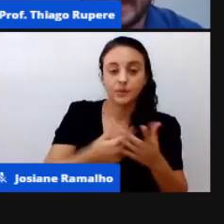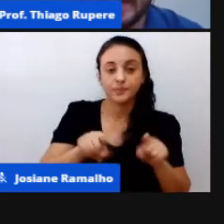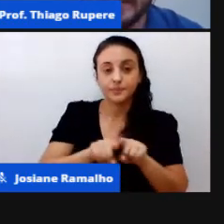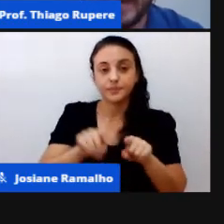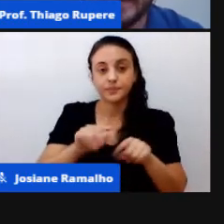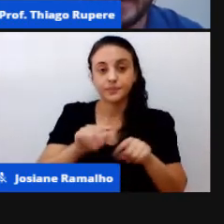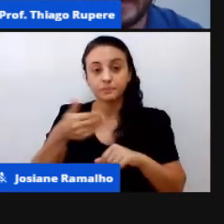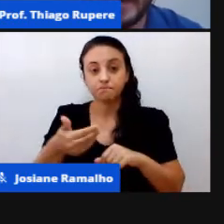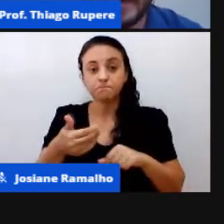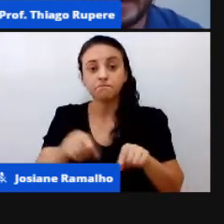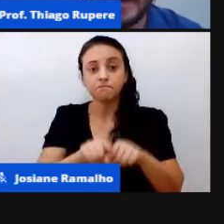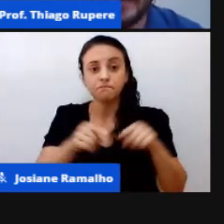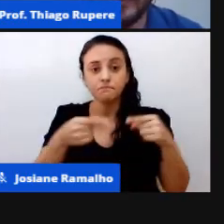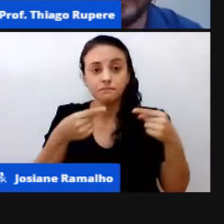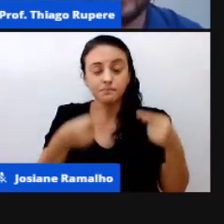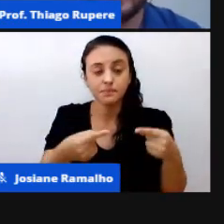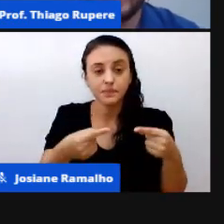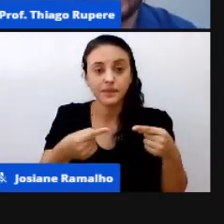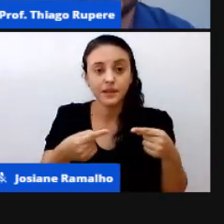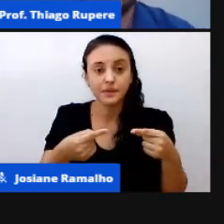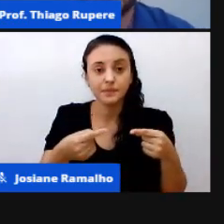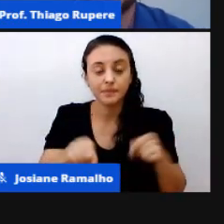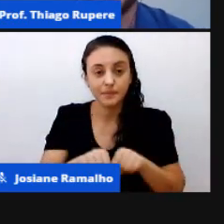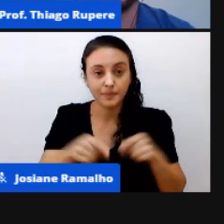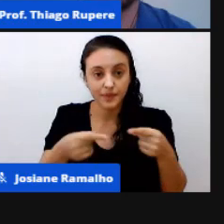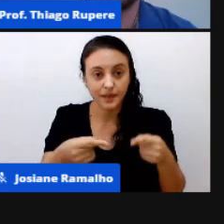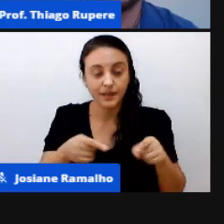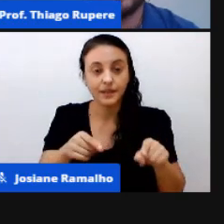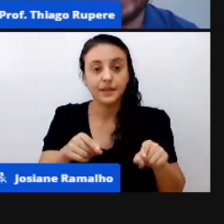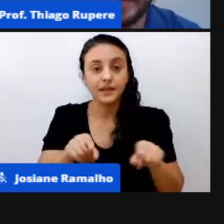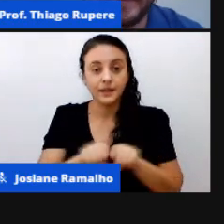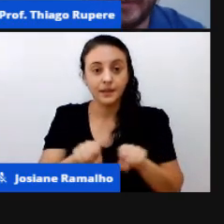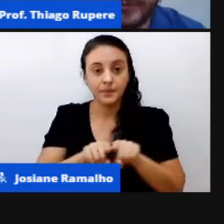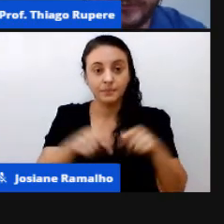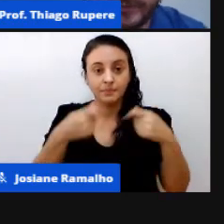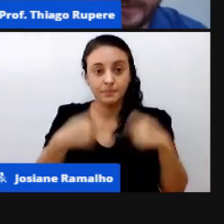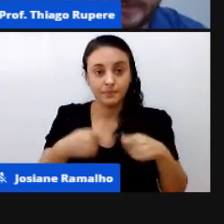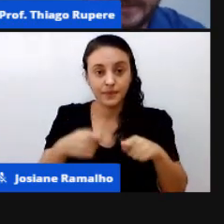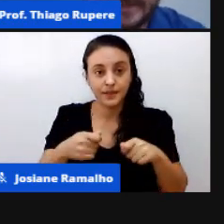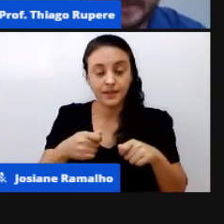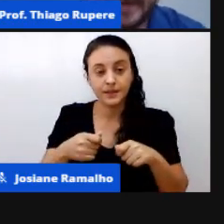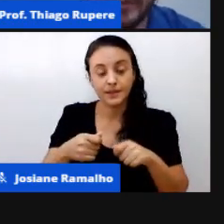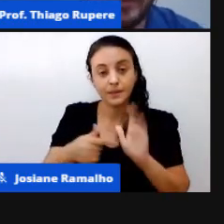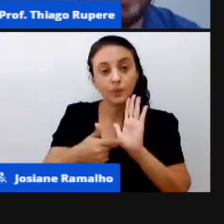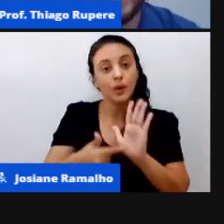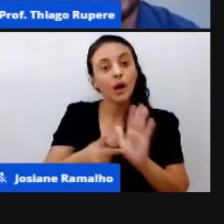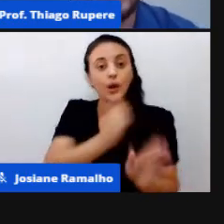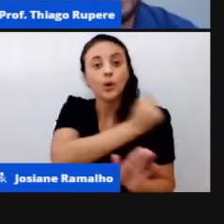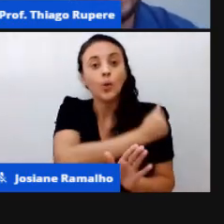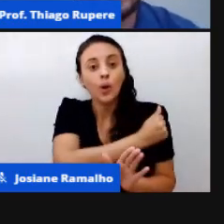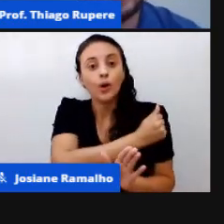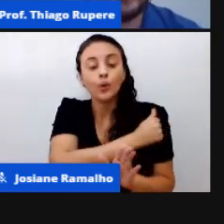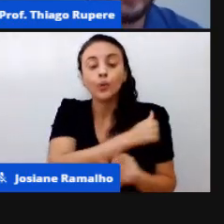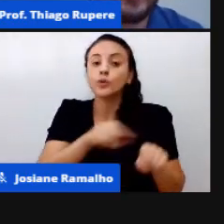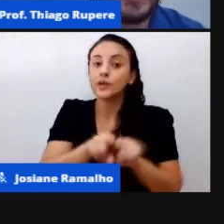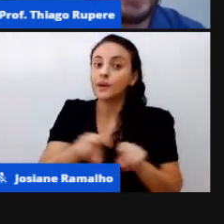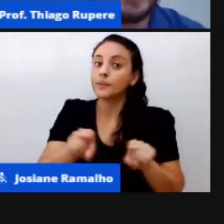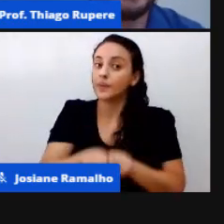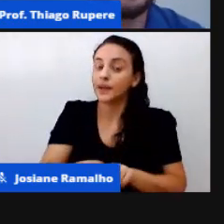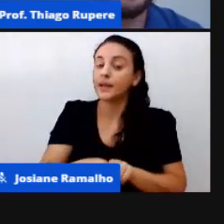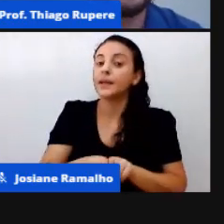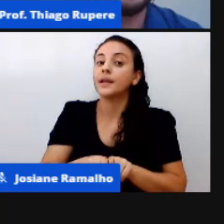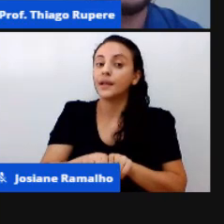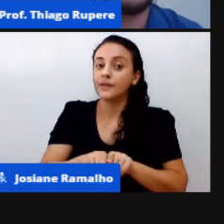recomendação. Mas no sentido também de dizer que o aluno vai passar a construir, né, com um par dentro da